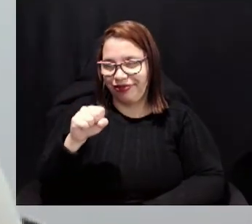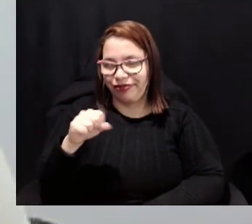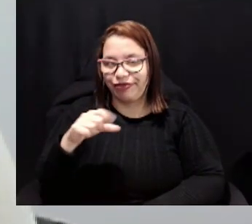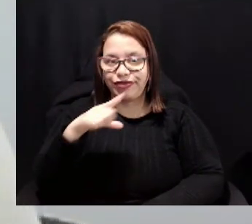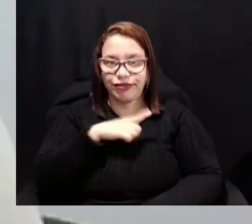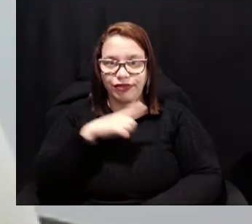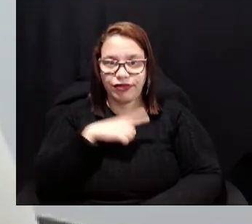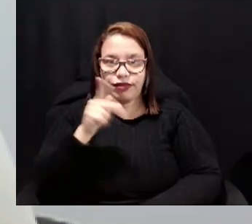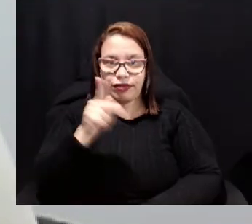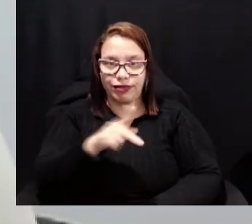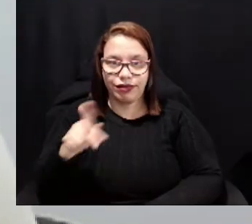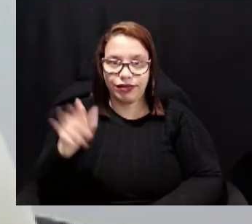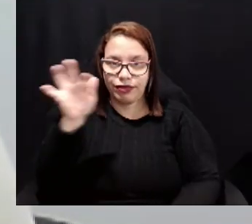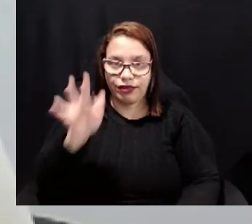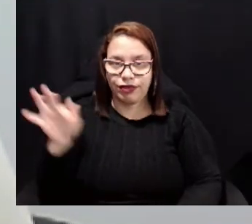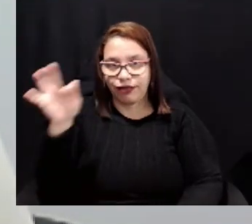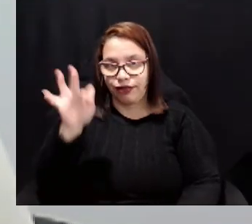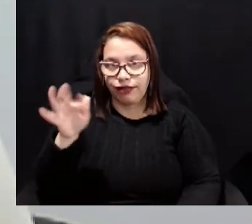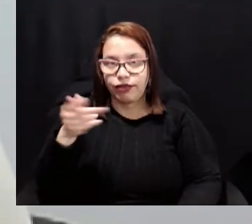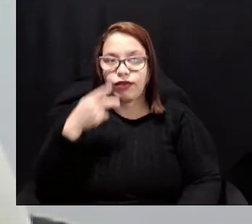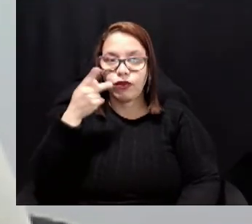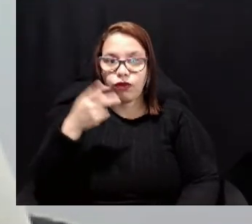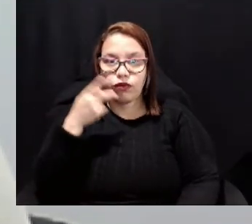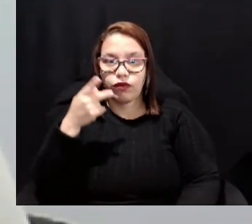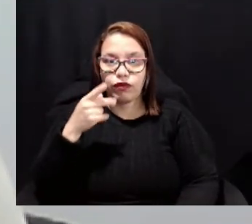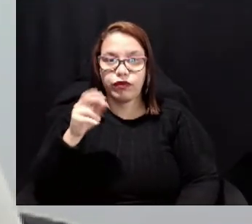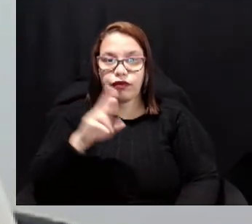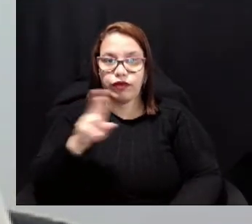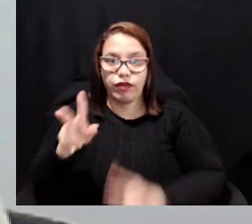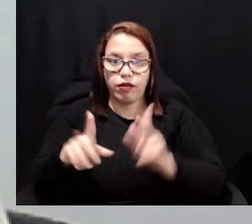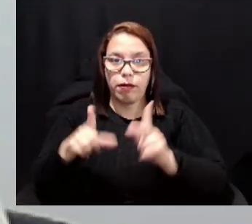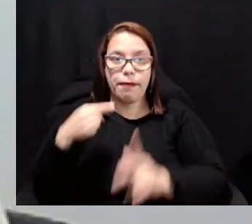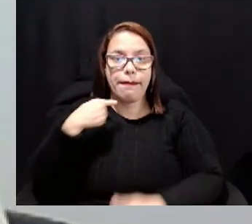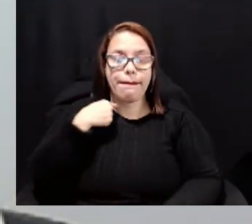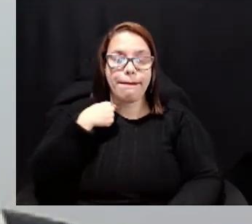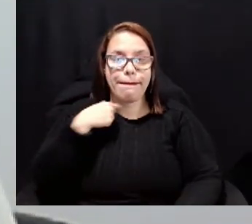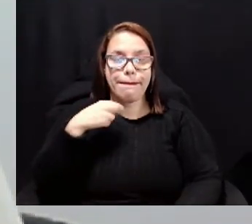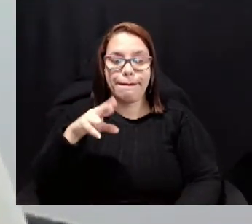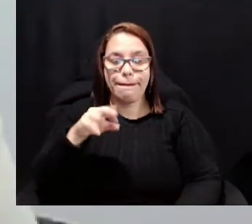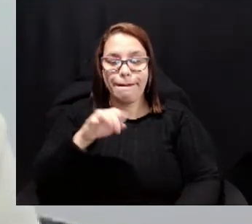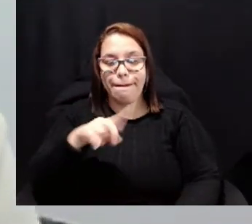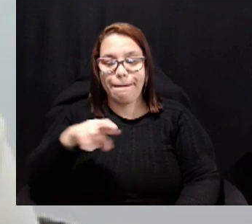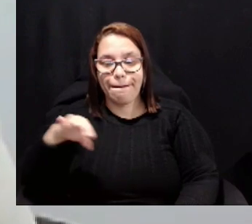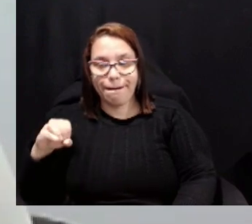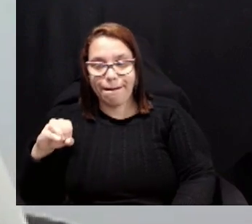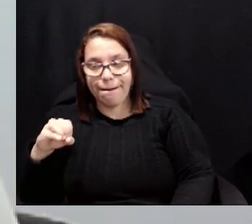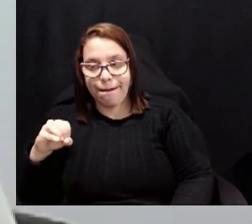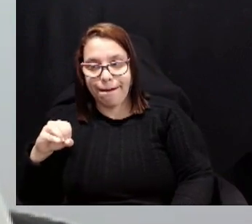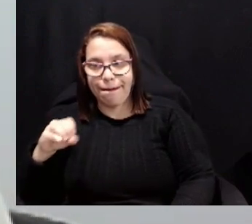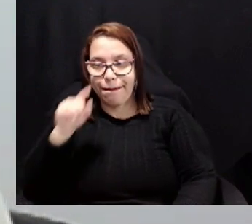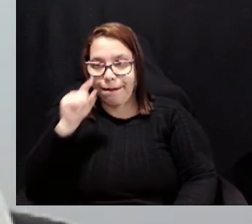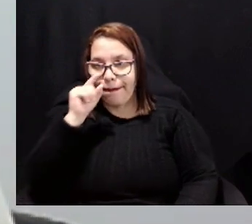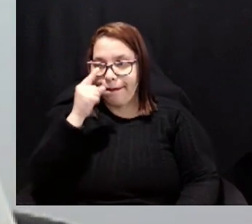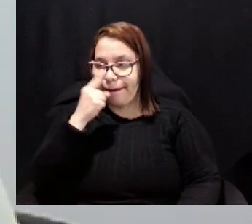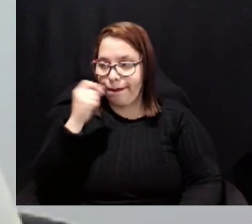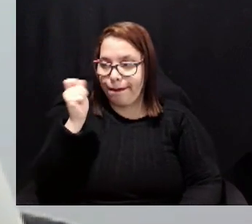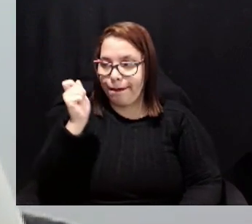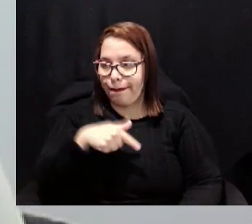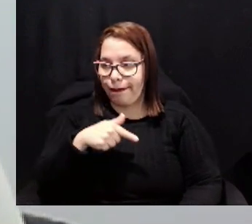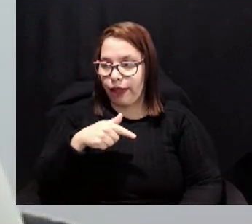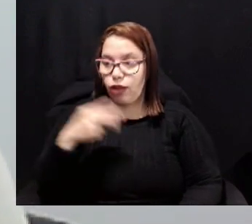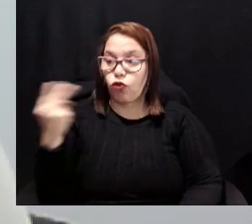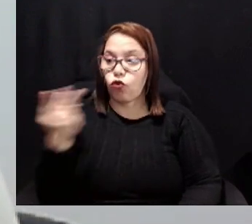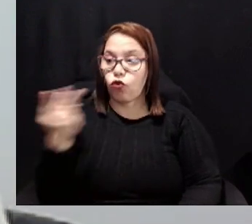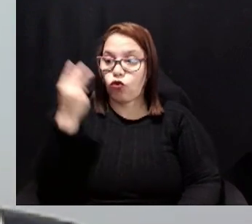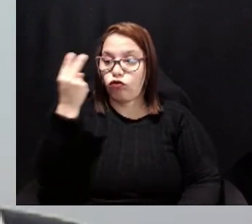Exatamente. Eu tenho um professor na faculdade que ele fala muito sobre a diferença do lixo e do resíduo, né? O resíduo é aquele material